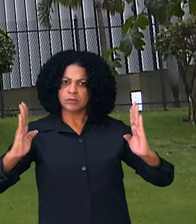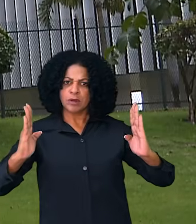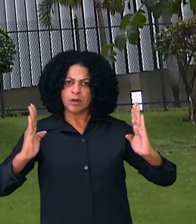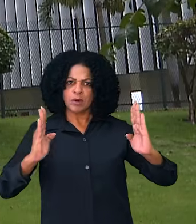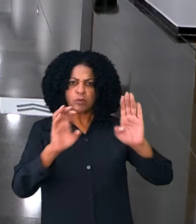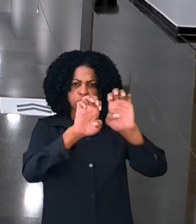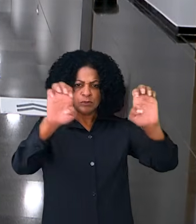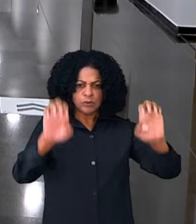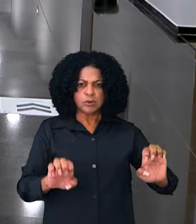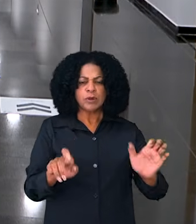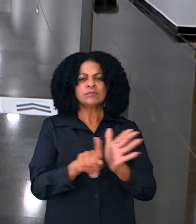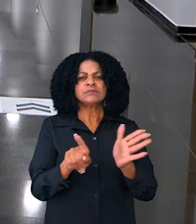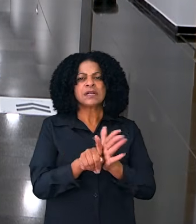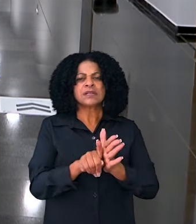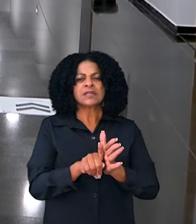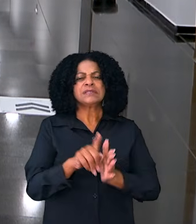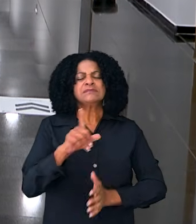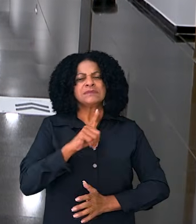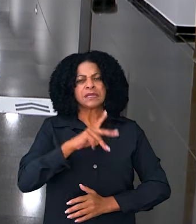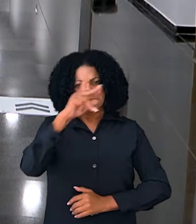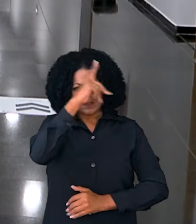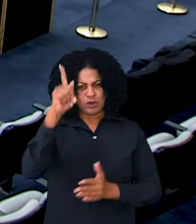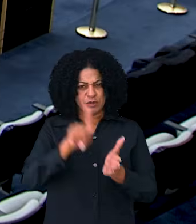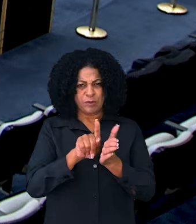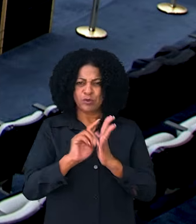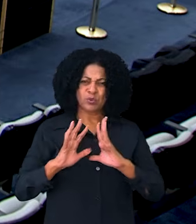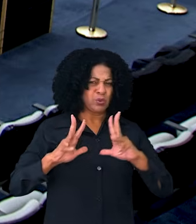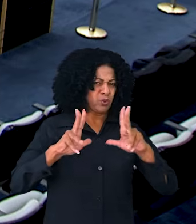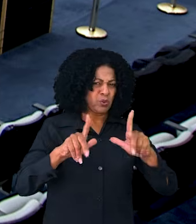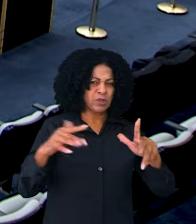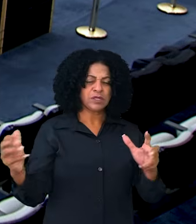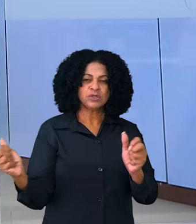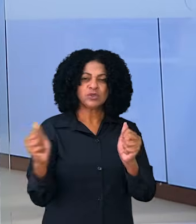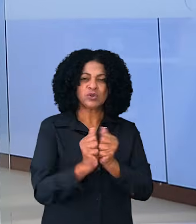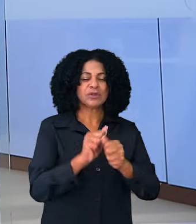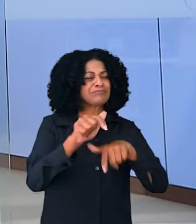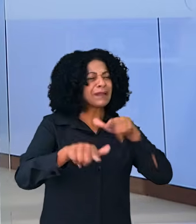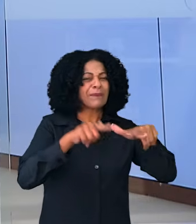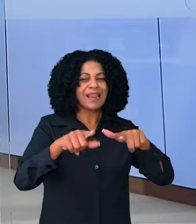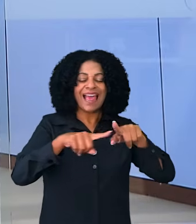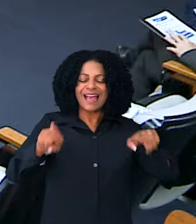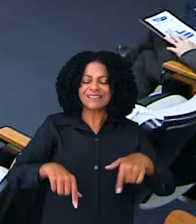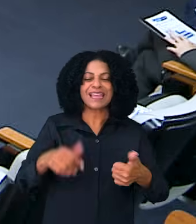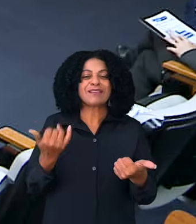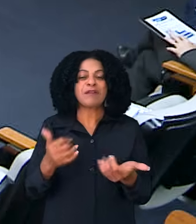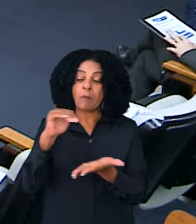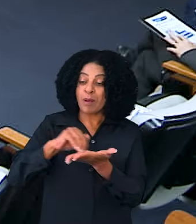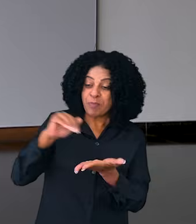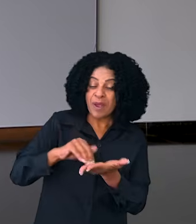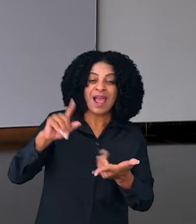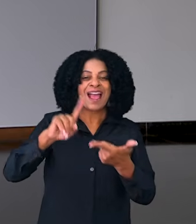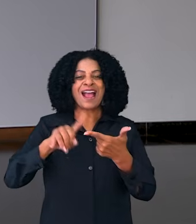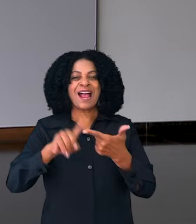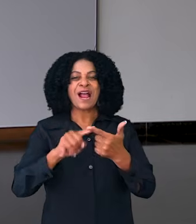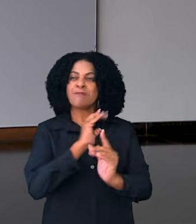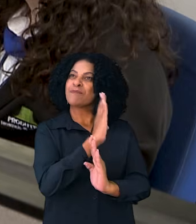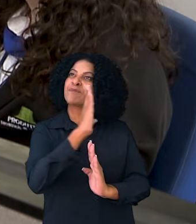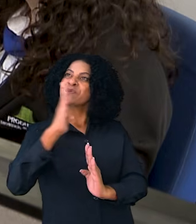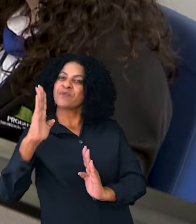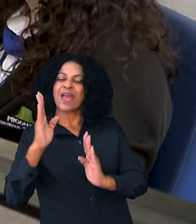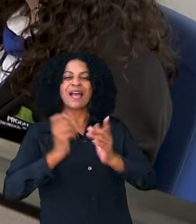estruturas planejadas para abrigar gabinetes de ministros, salas de sessão, biblioteca, auditório e